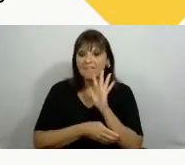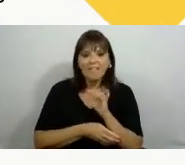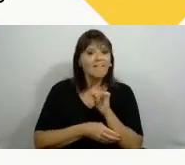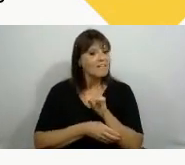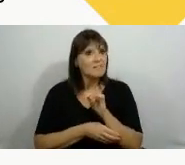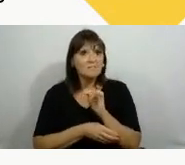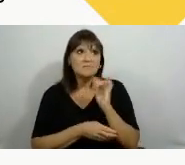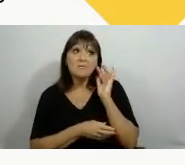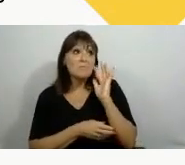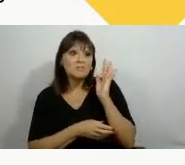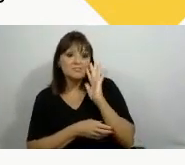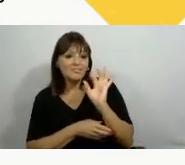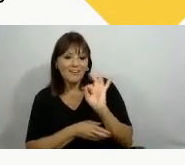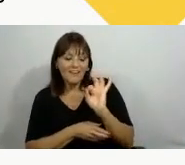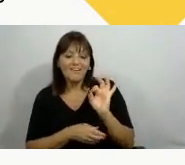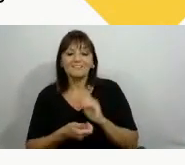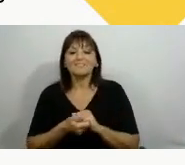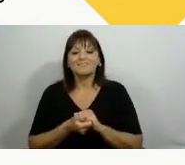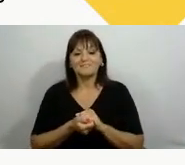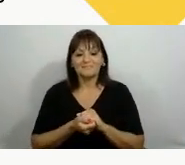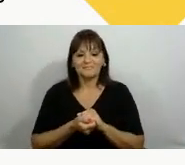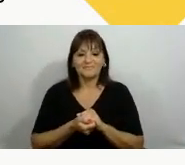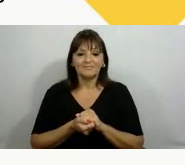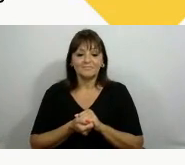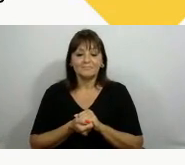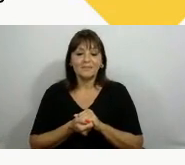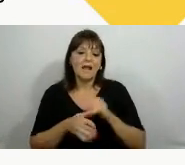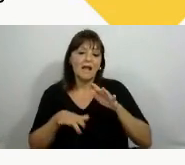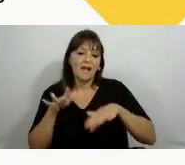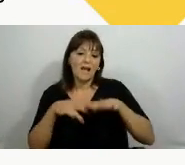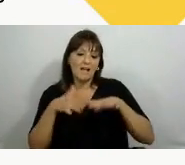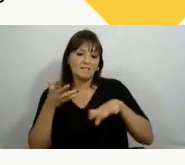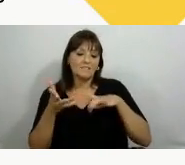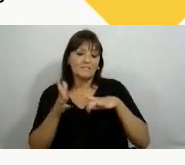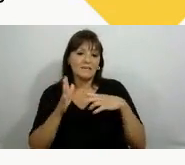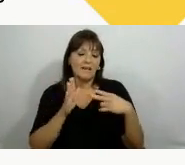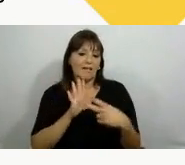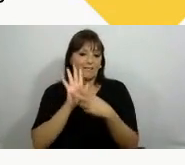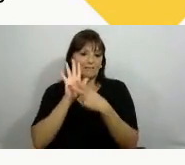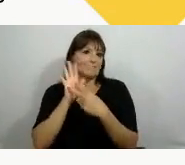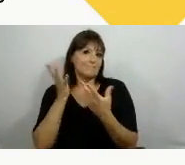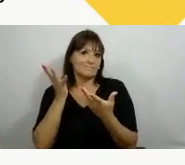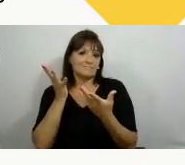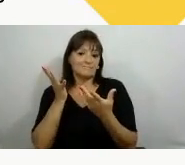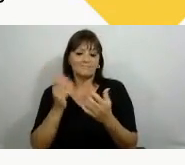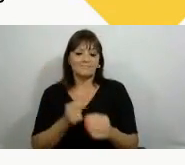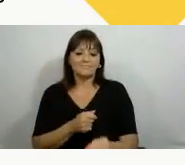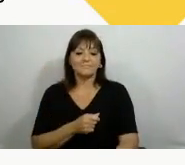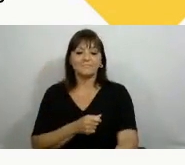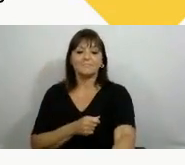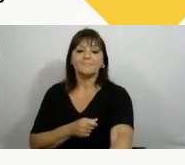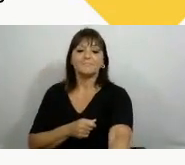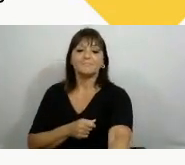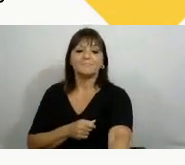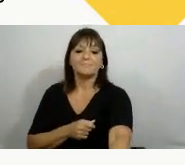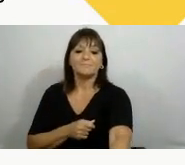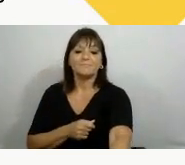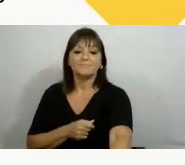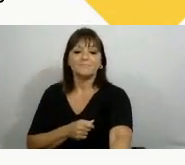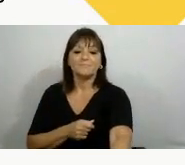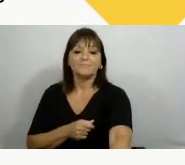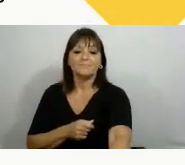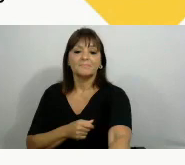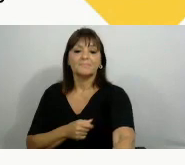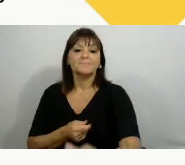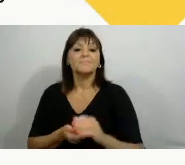não imaginava isso. Ou às vezes você quer chamar atenção para algo visual seu que as pessoas podem não estar olhando